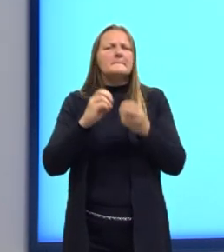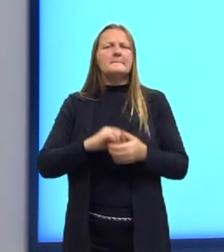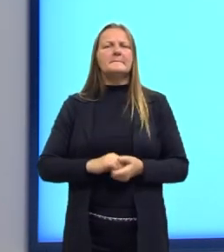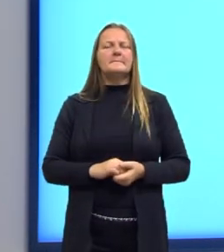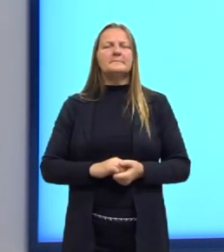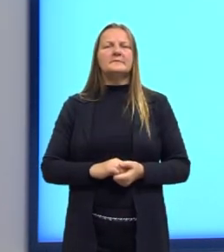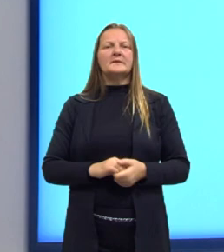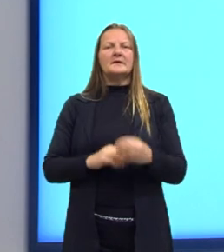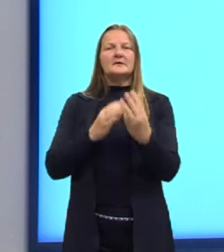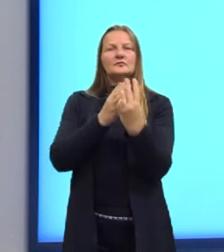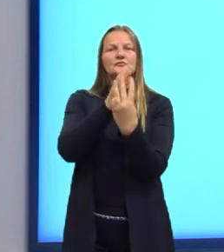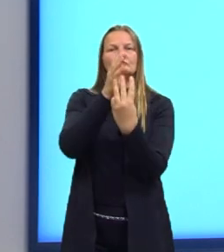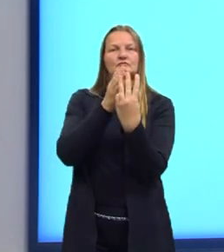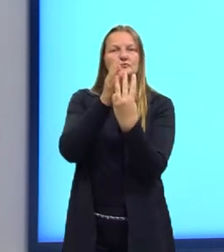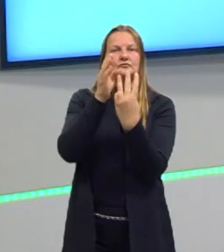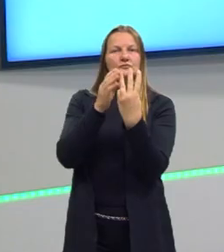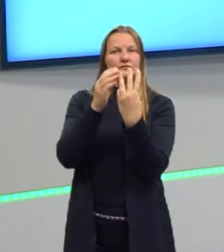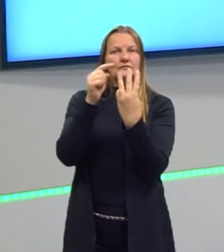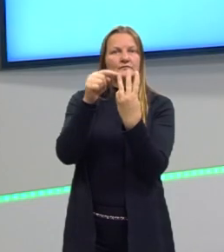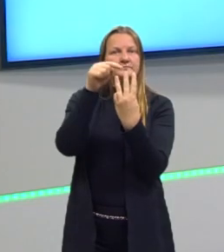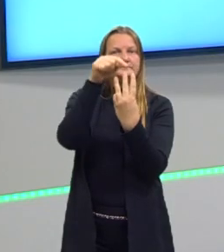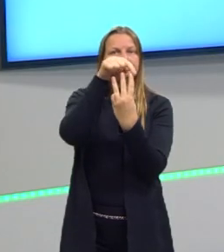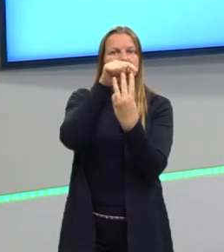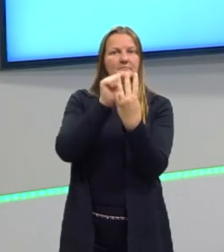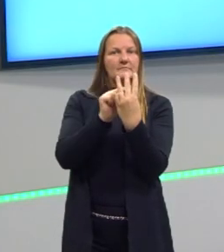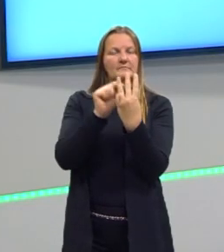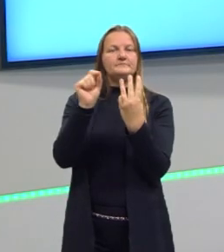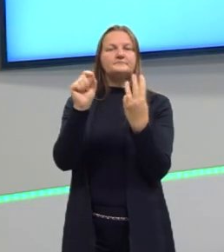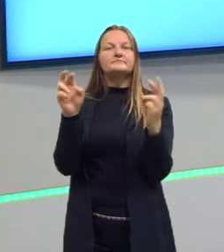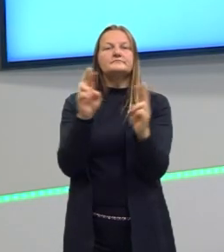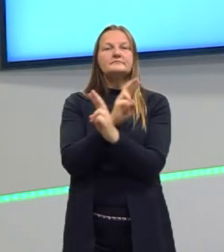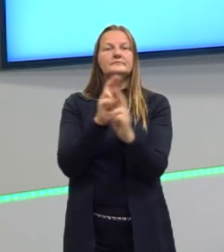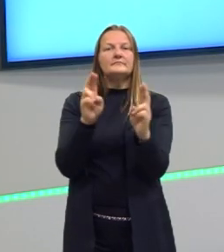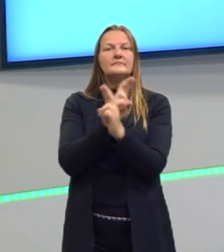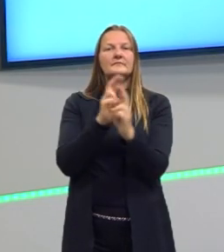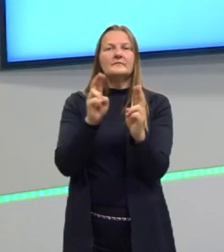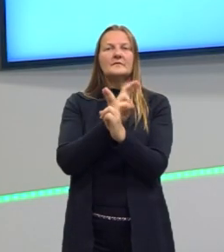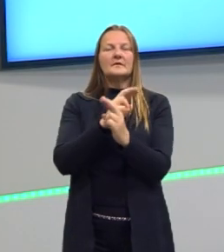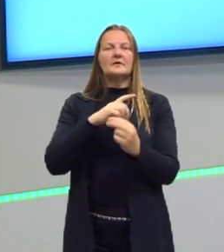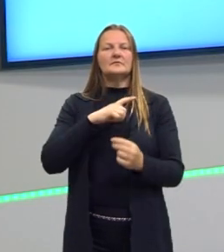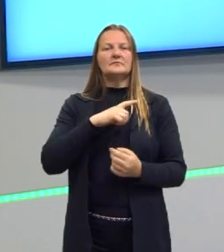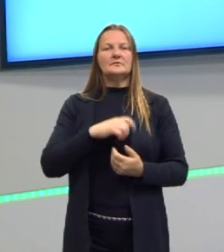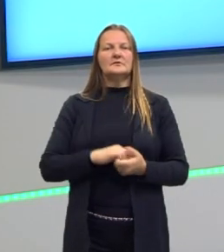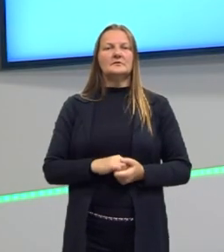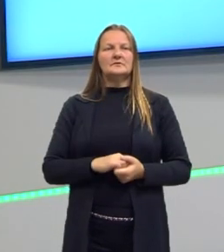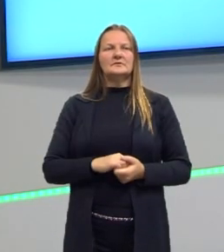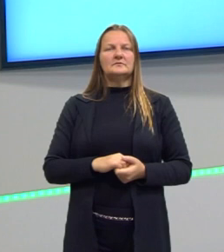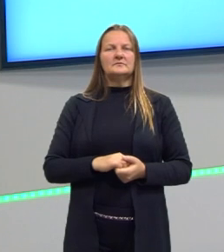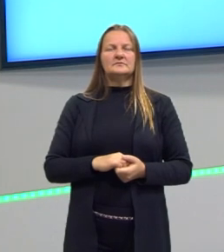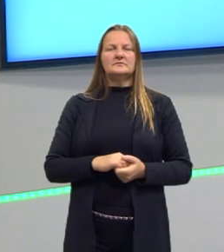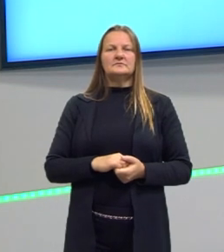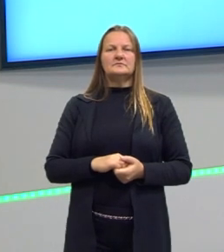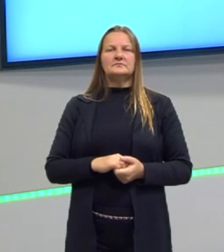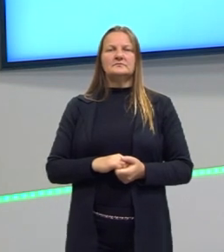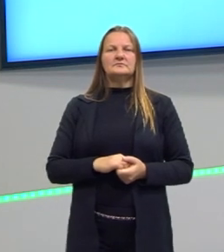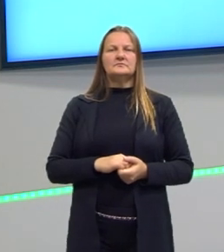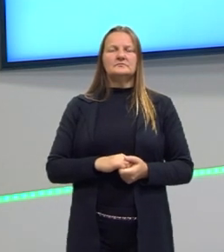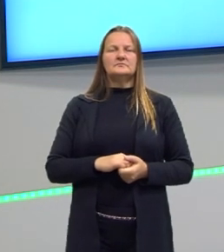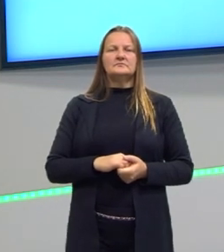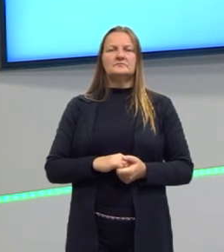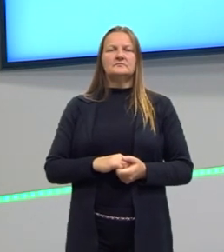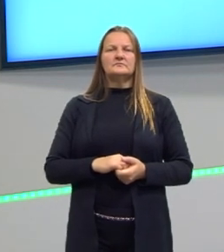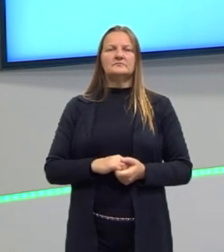aqui três elementos que estão relacionados três elementos que estão relacionados